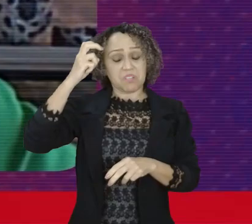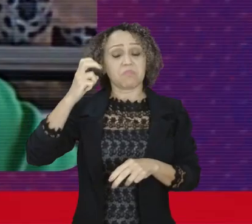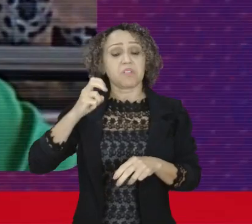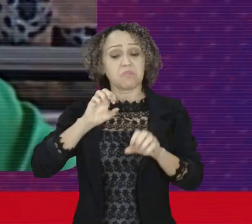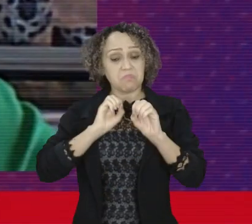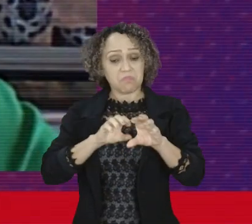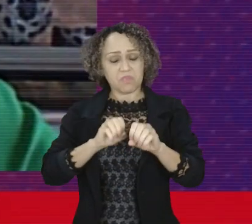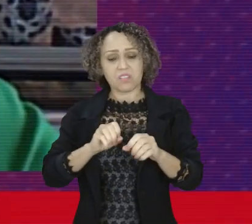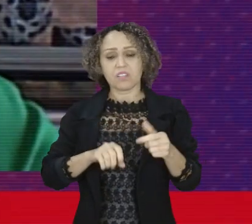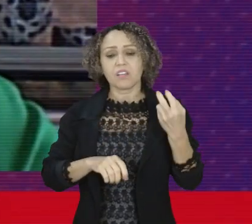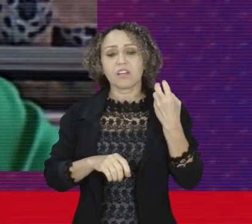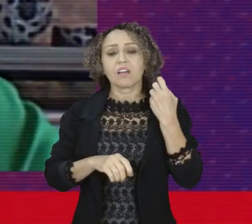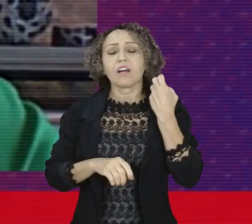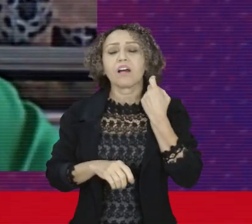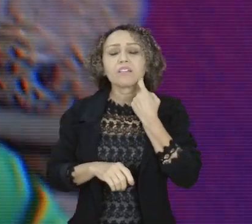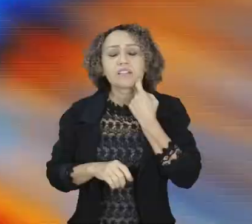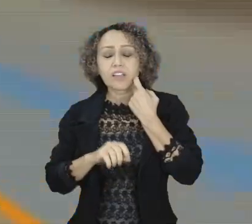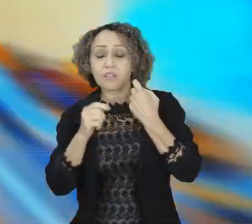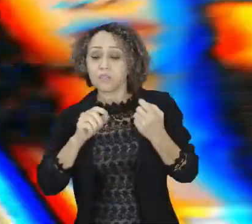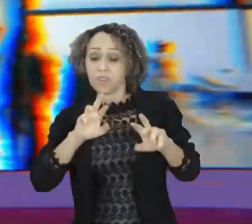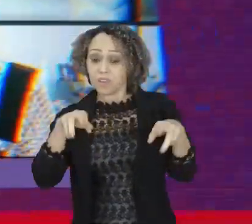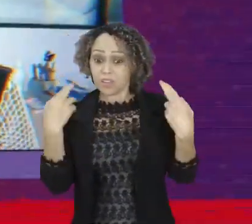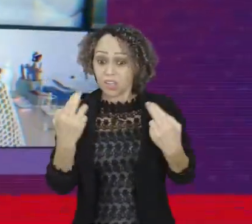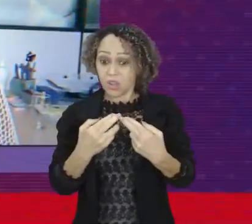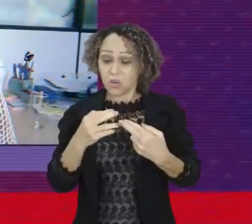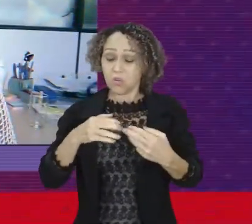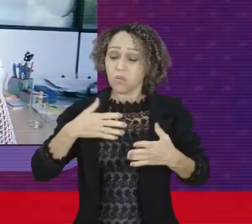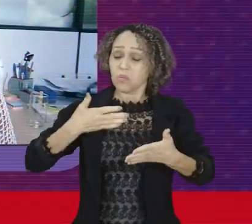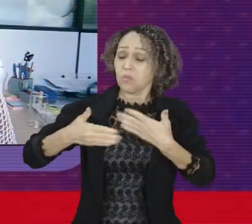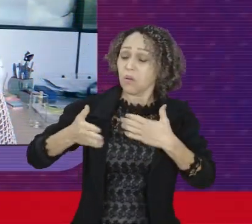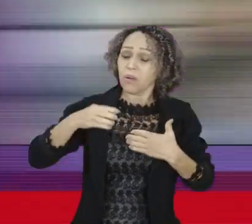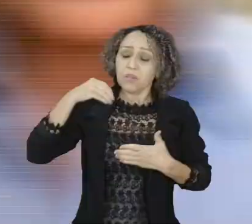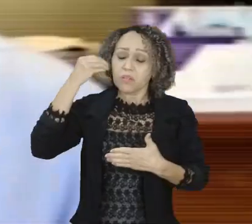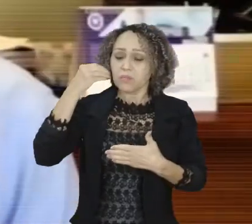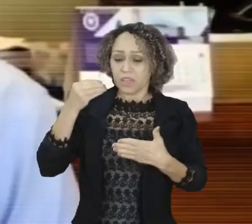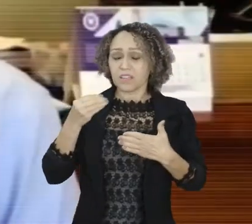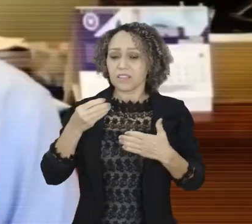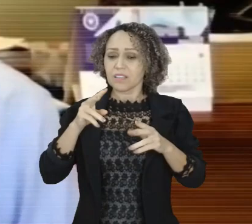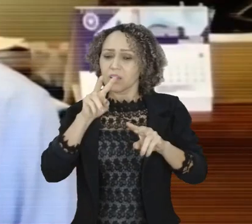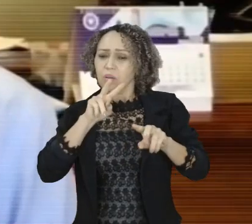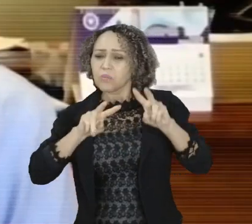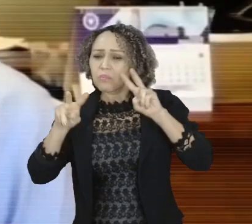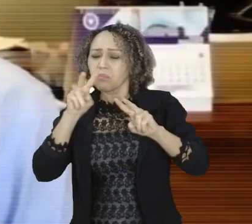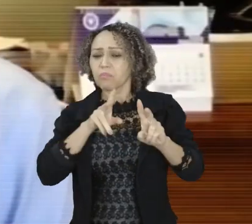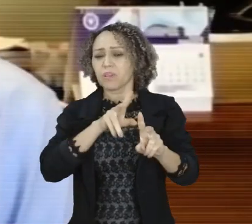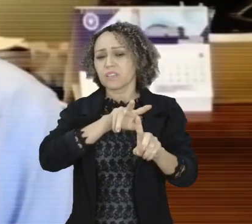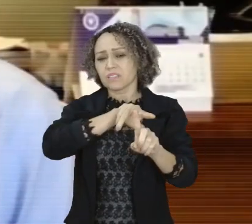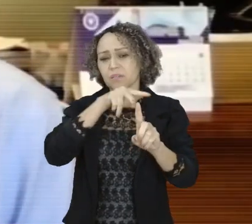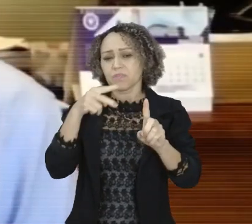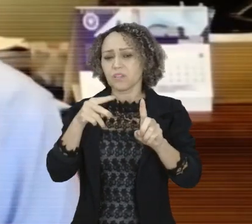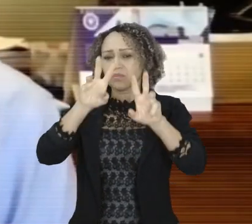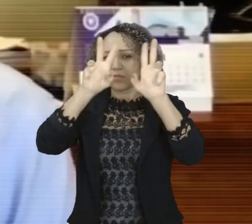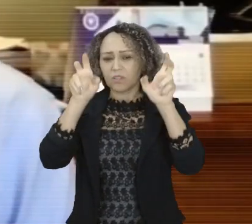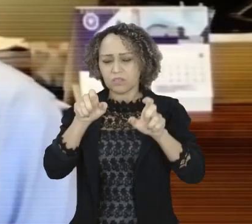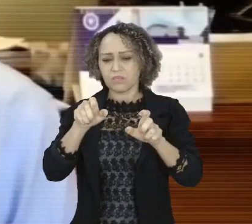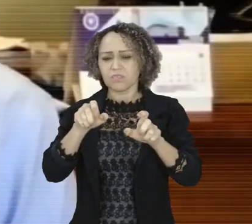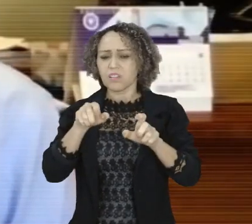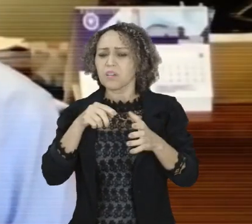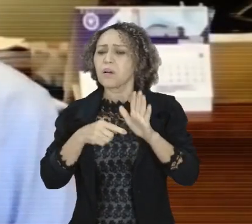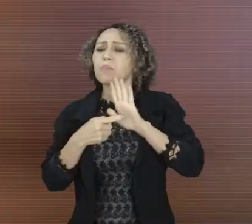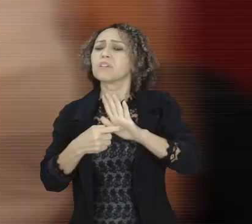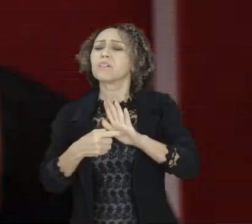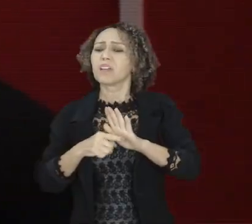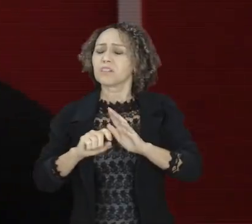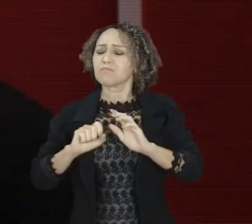Às sextas-feiras, elas se reúnem em uma roda de conversa para trocar experiências e visões sobre o assunto. E para mostrar que o engajamento político